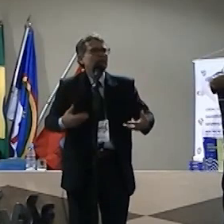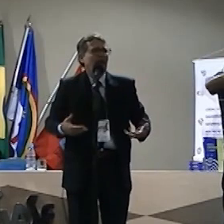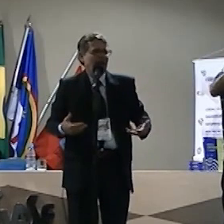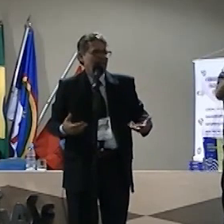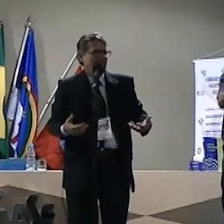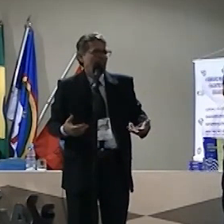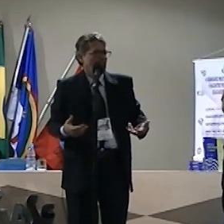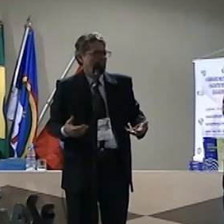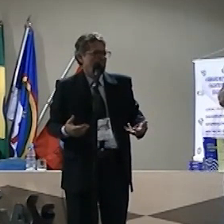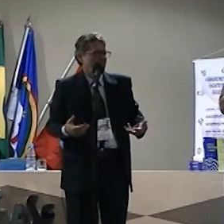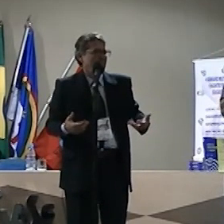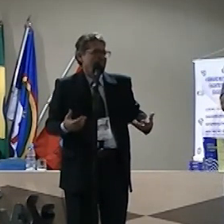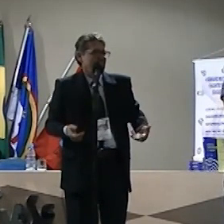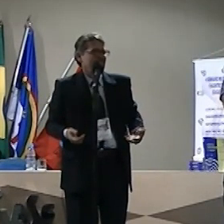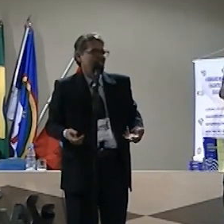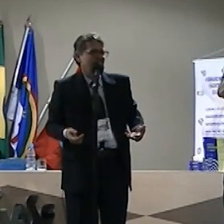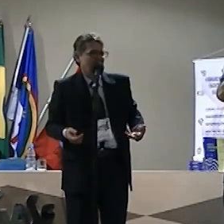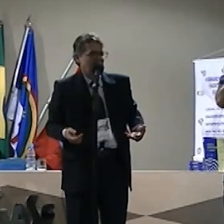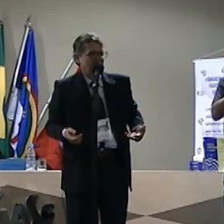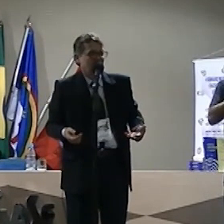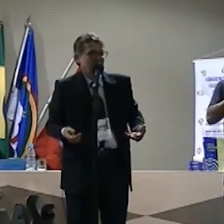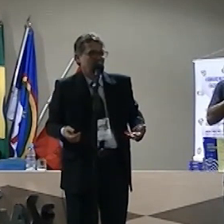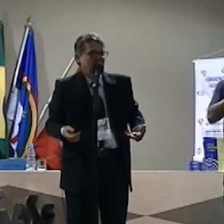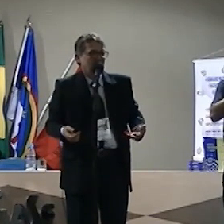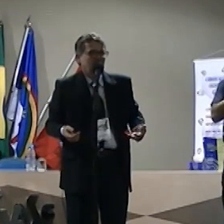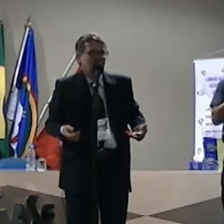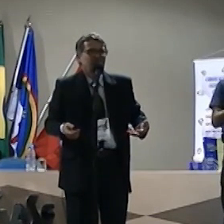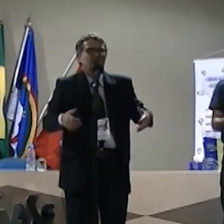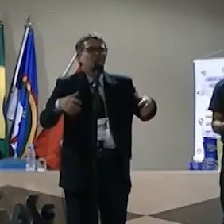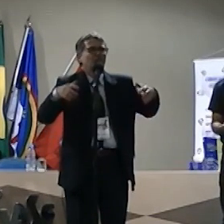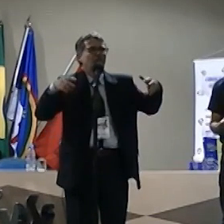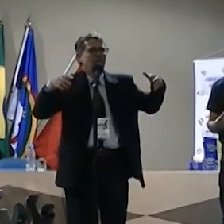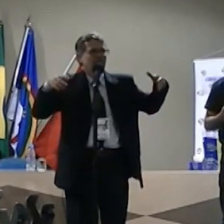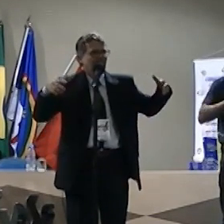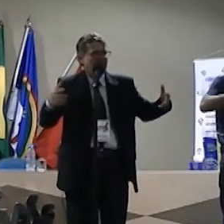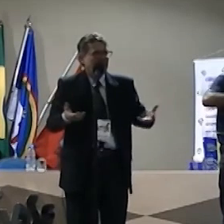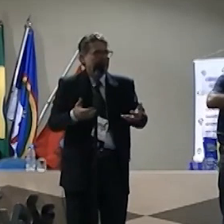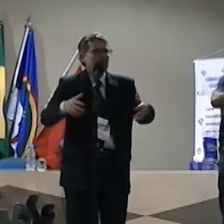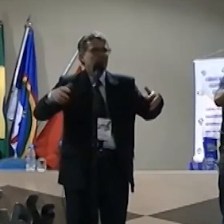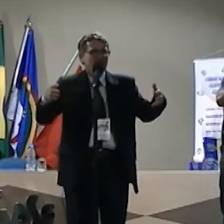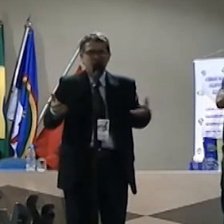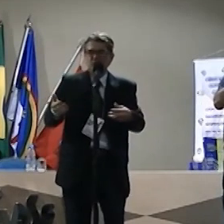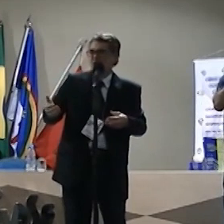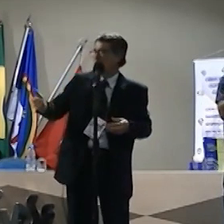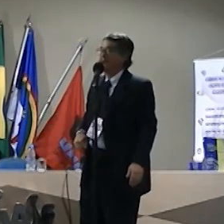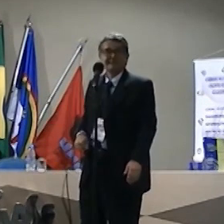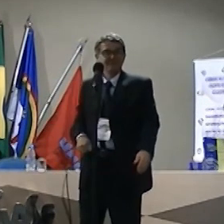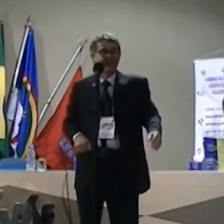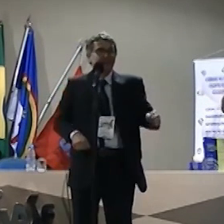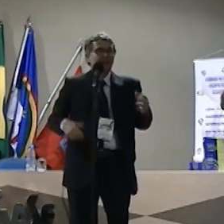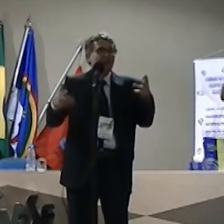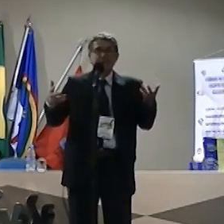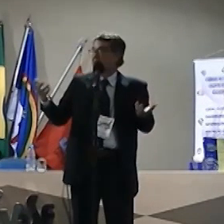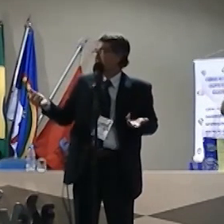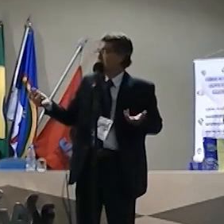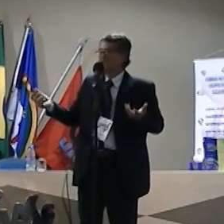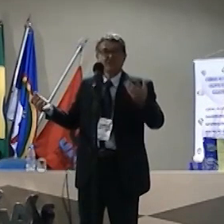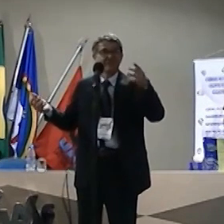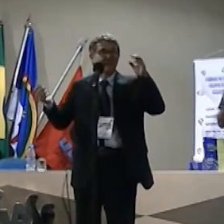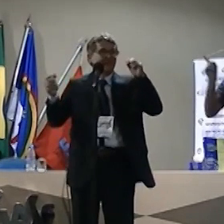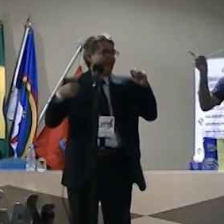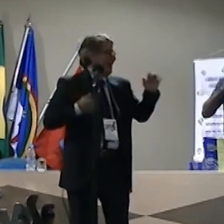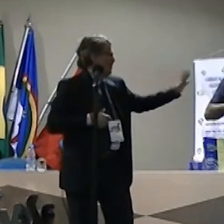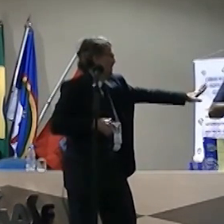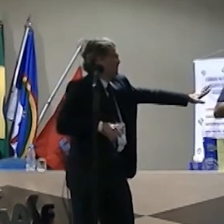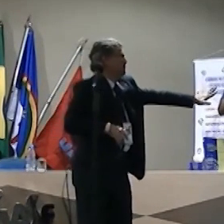e ajudar na construção dessa civilidade. Tá? Então, agradeço e vamos continuar. Bem, programa Ciranda